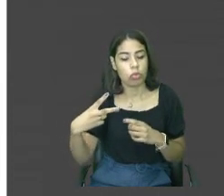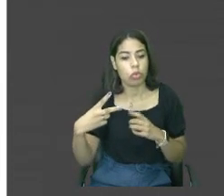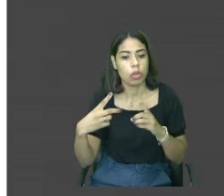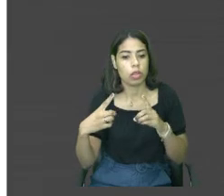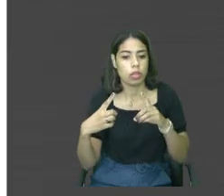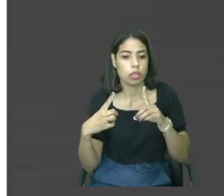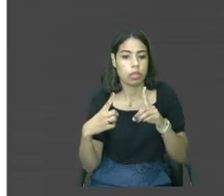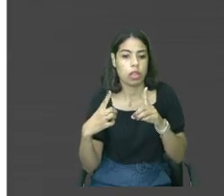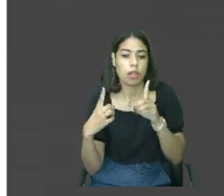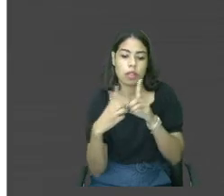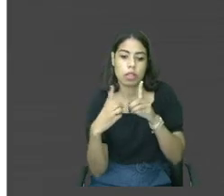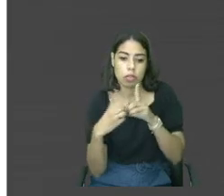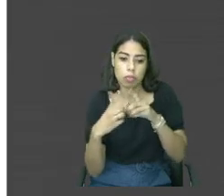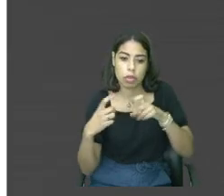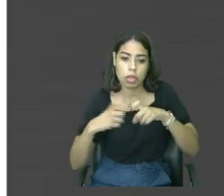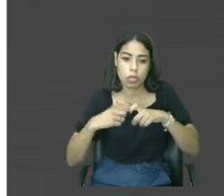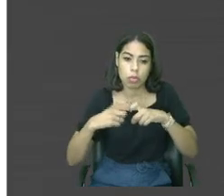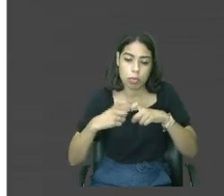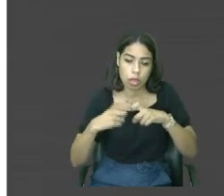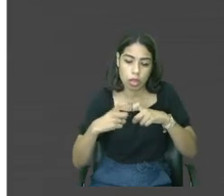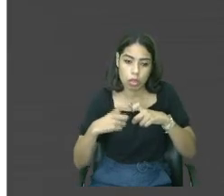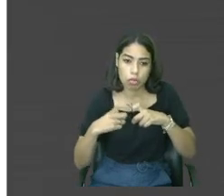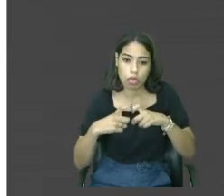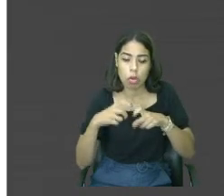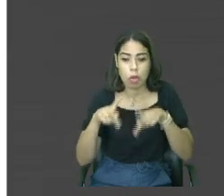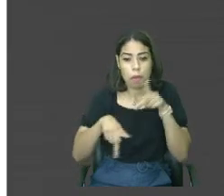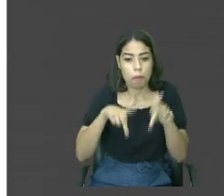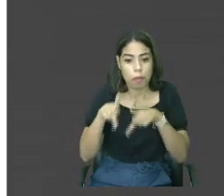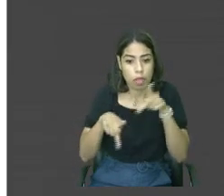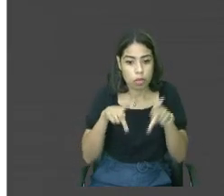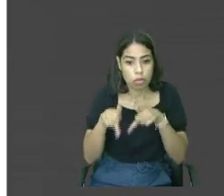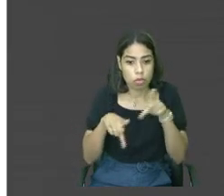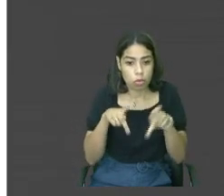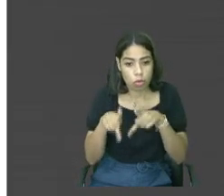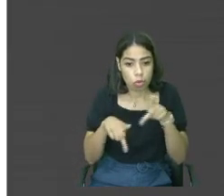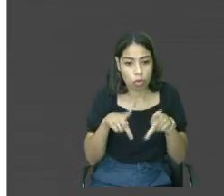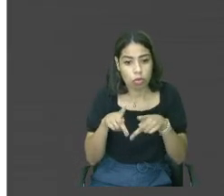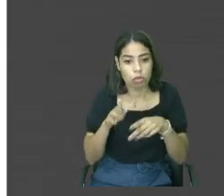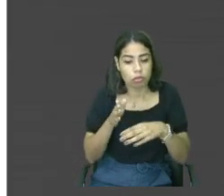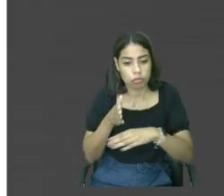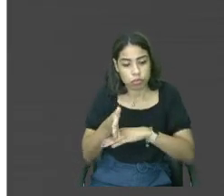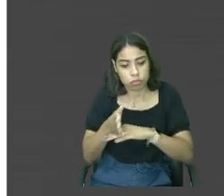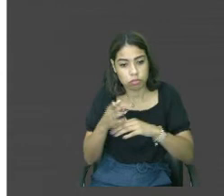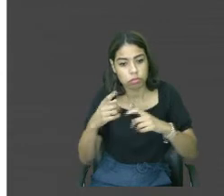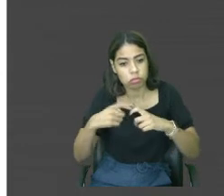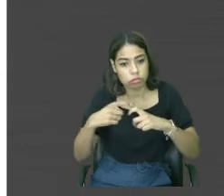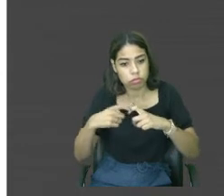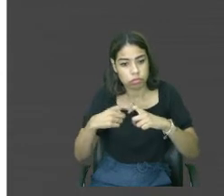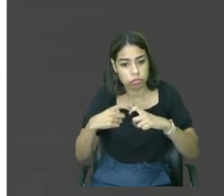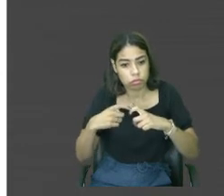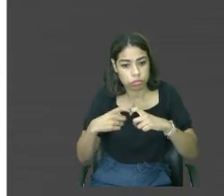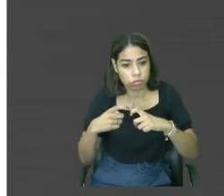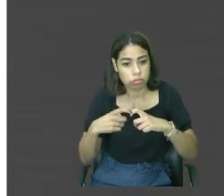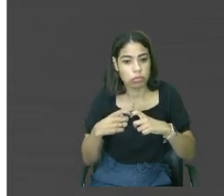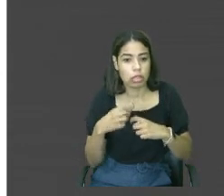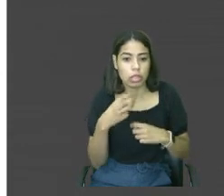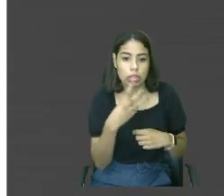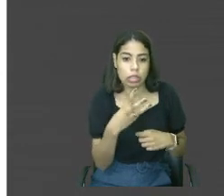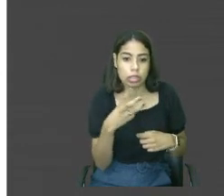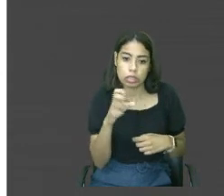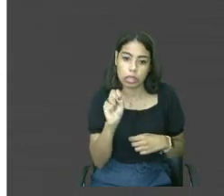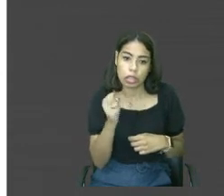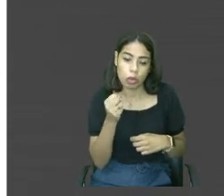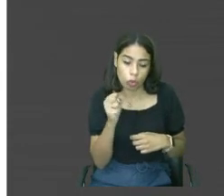282 pacientes atendidos, né, em patologias diversas, e 38 pacientes